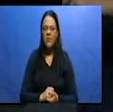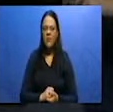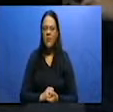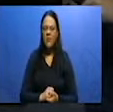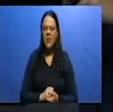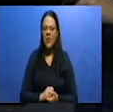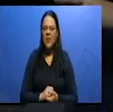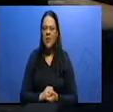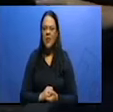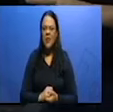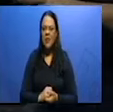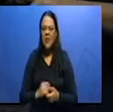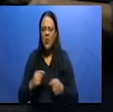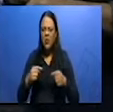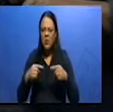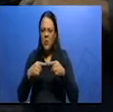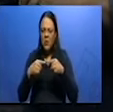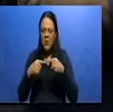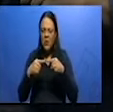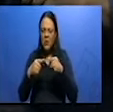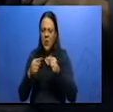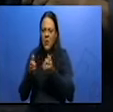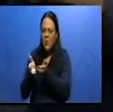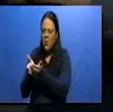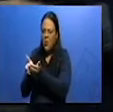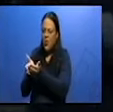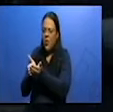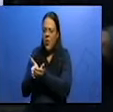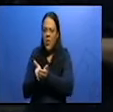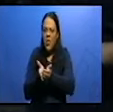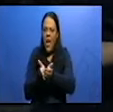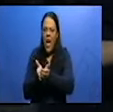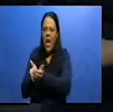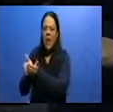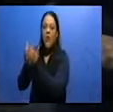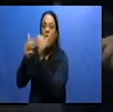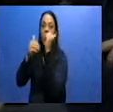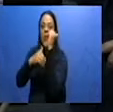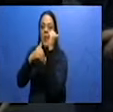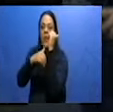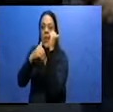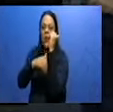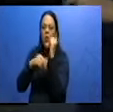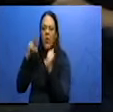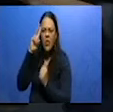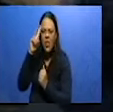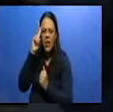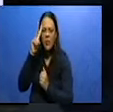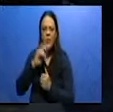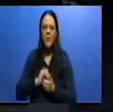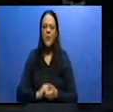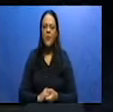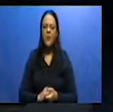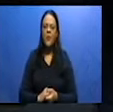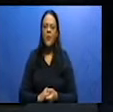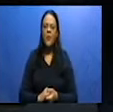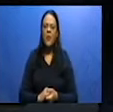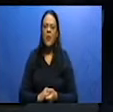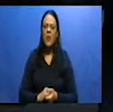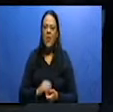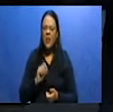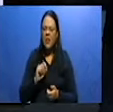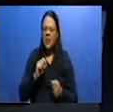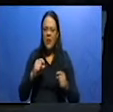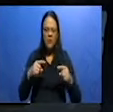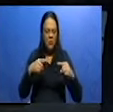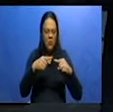navio misterioso que nós citamos no começo da unidade? Será que essa história tem a ver com esse navio que estava